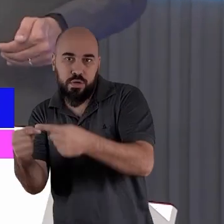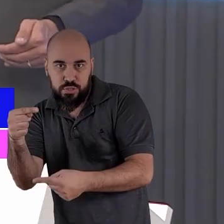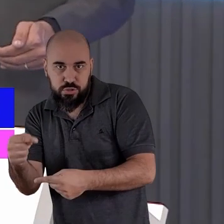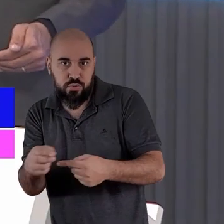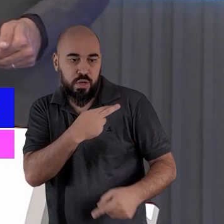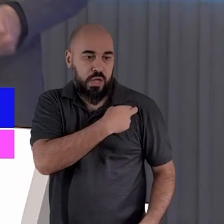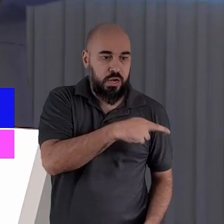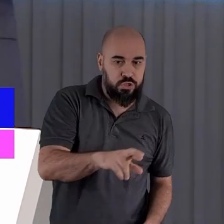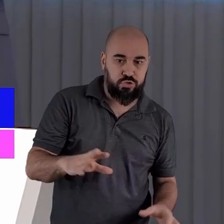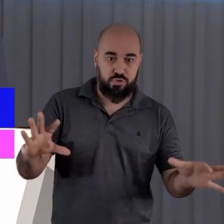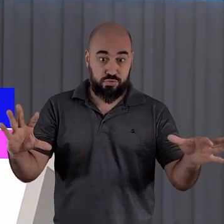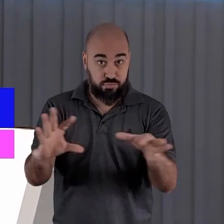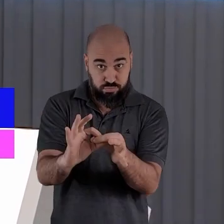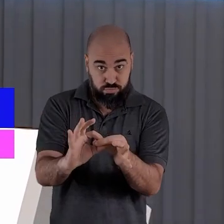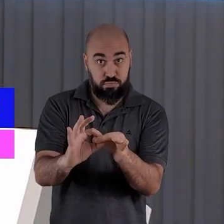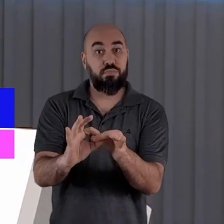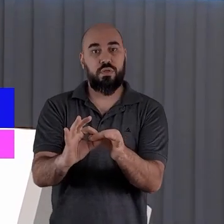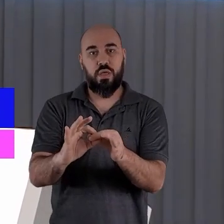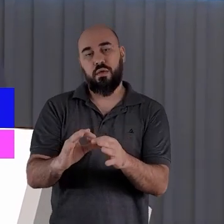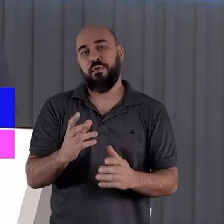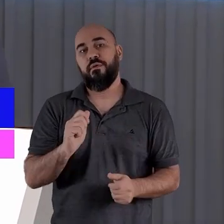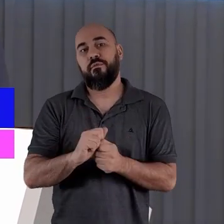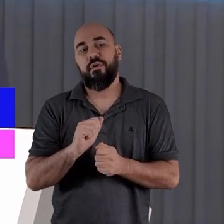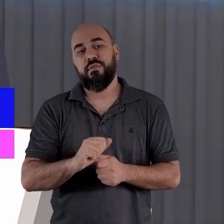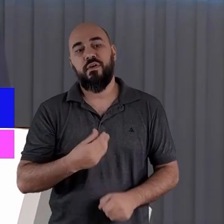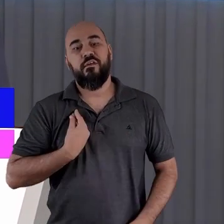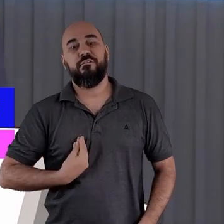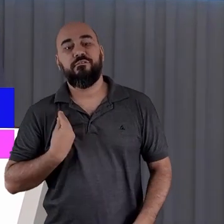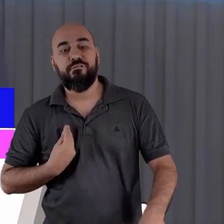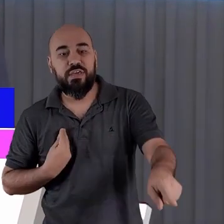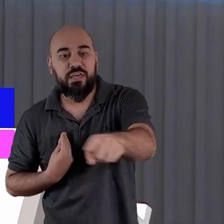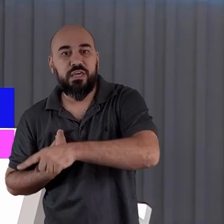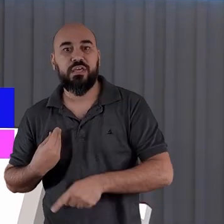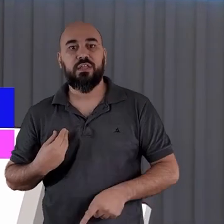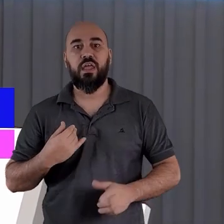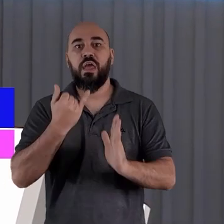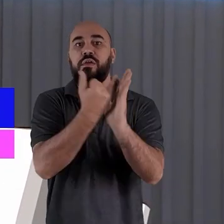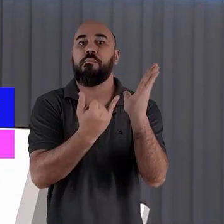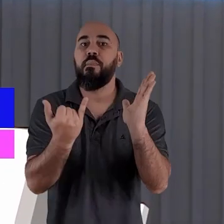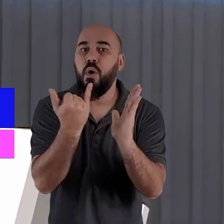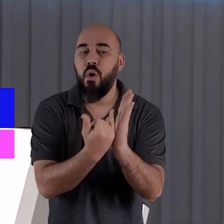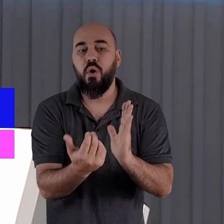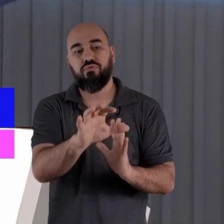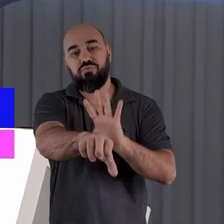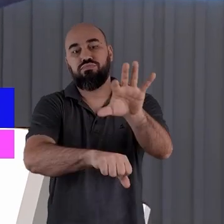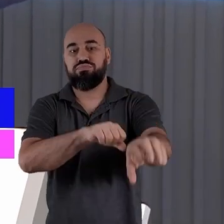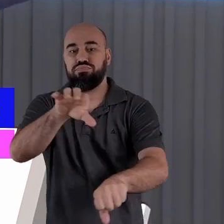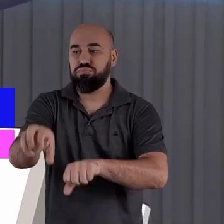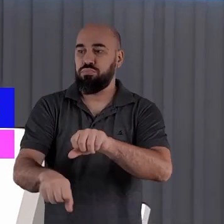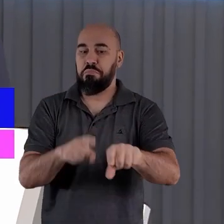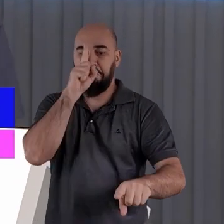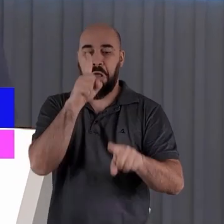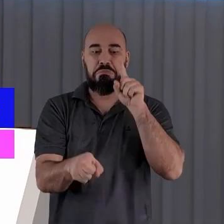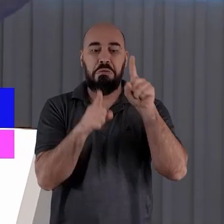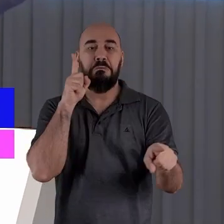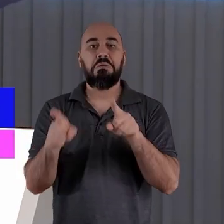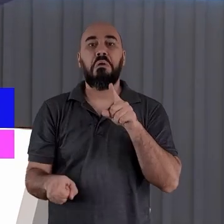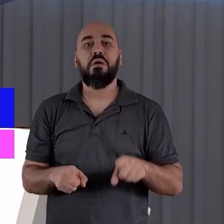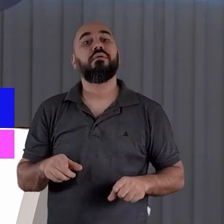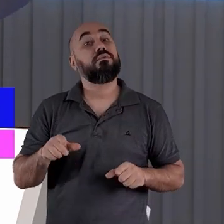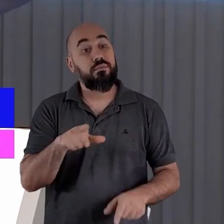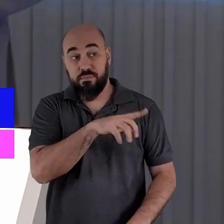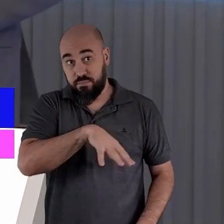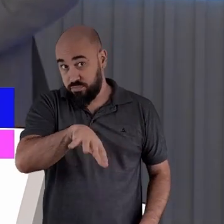se envolveria com questões da vida das pessoas em todos os aspectos. Seria uma autoridade plena